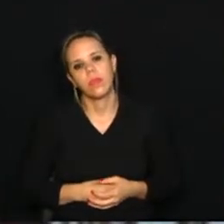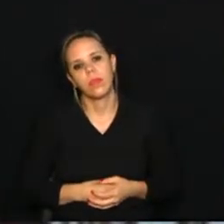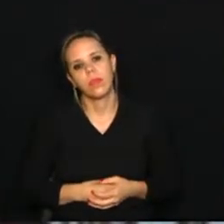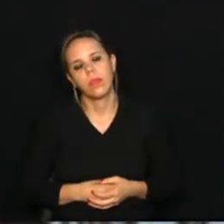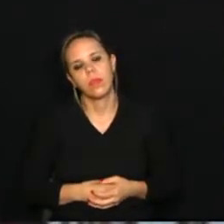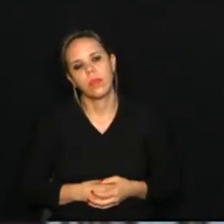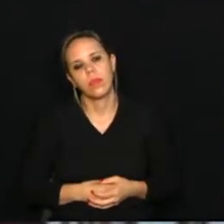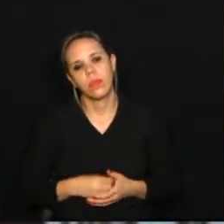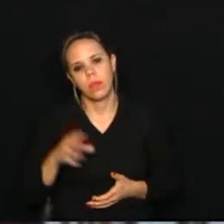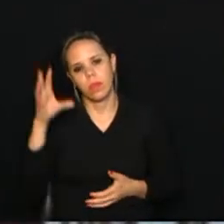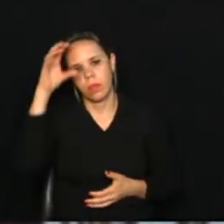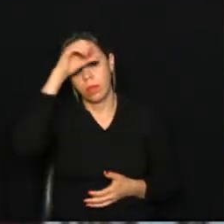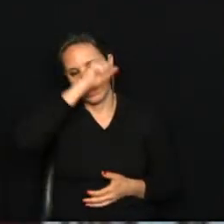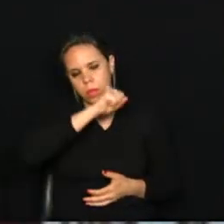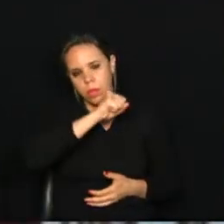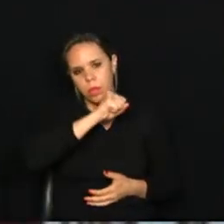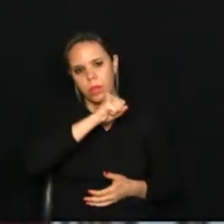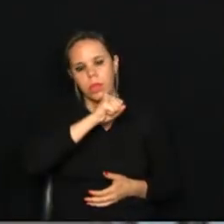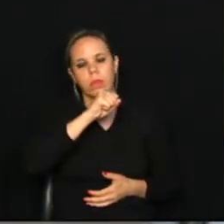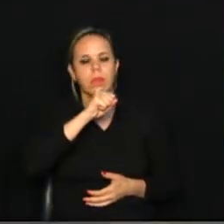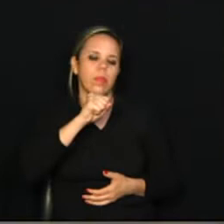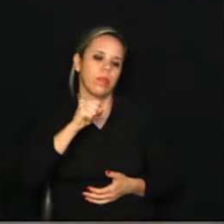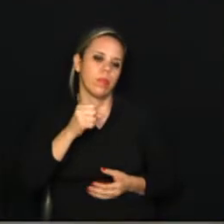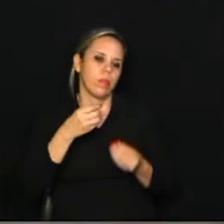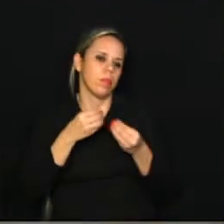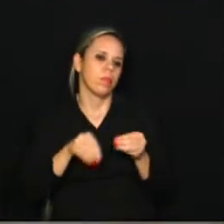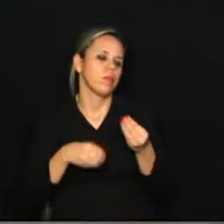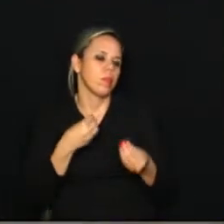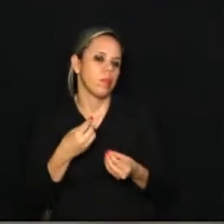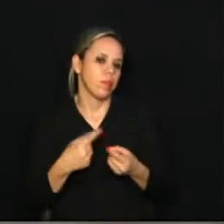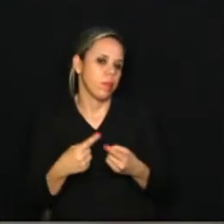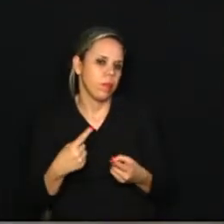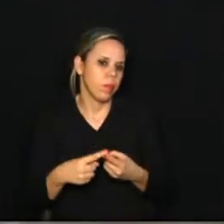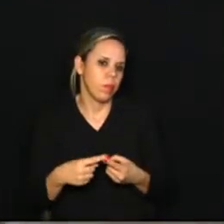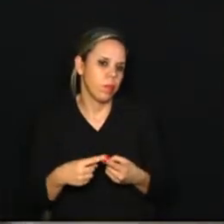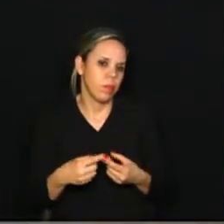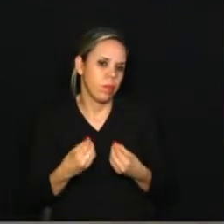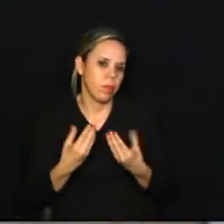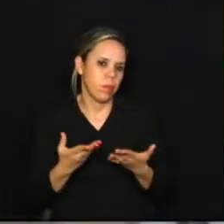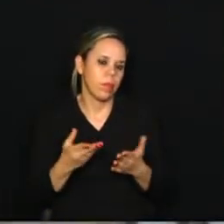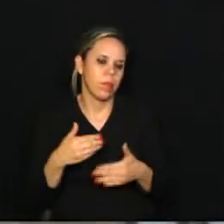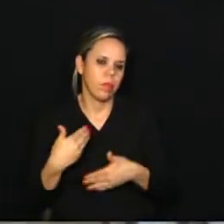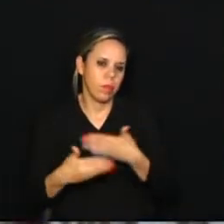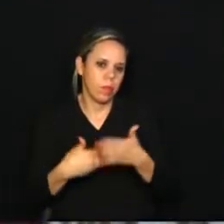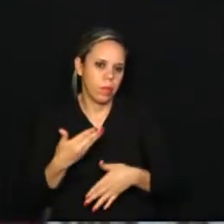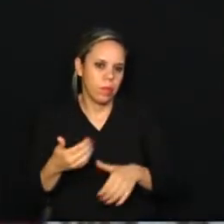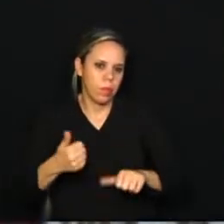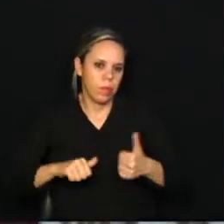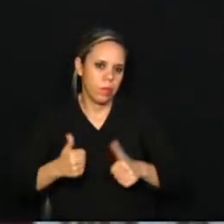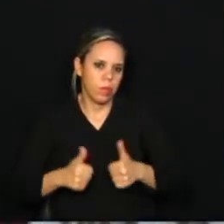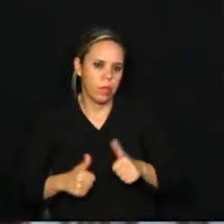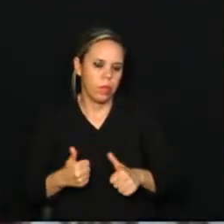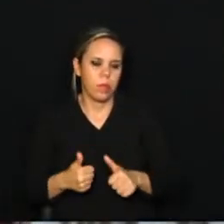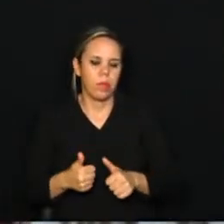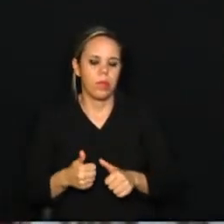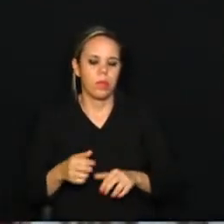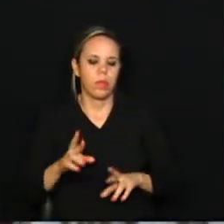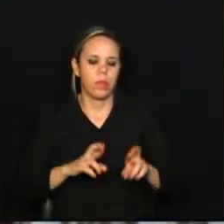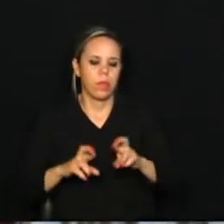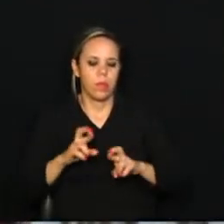à aprendizagem das crianças. Então, nós estabelecemos um processo de avaliação